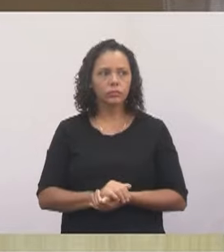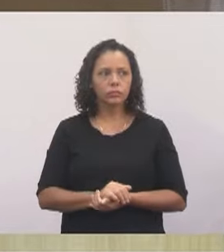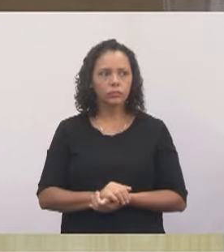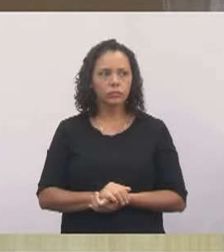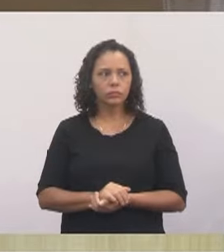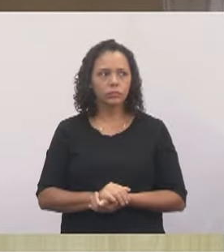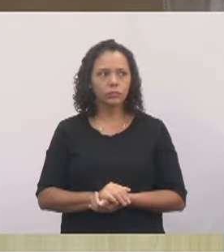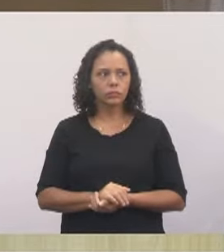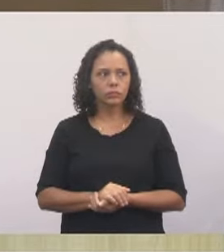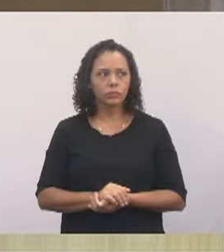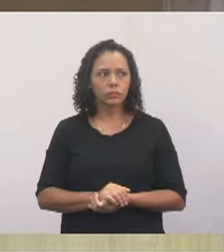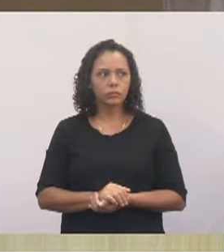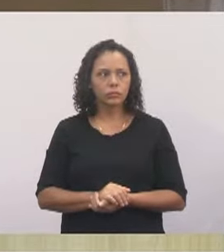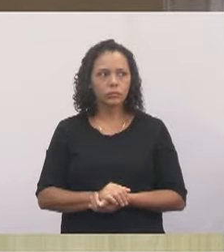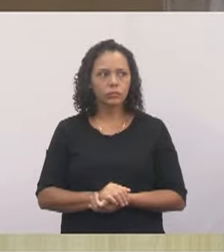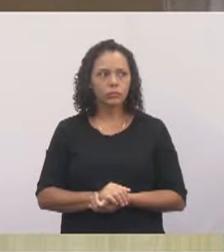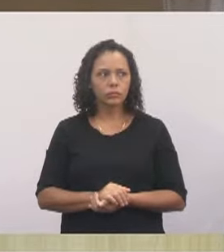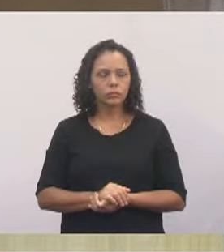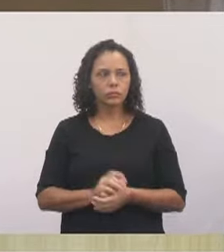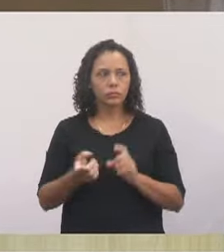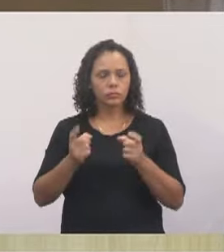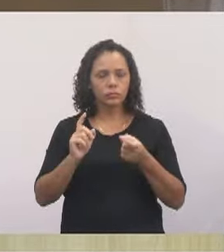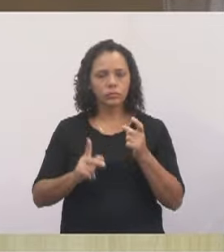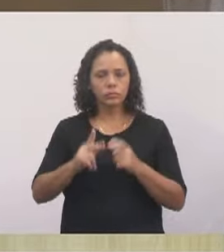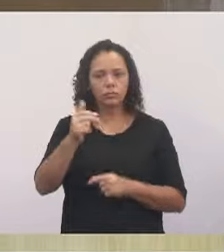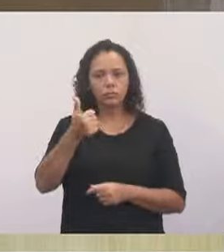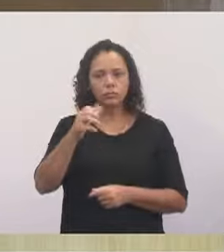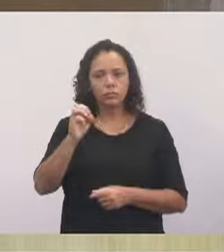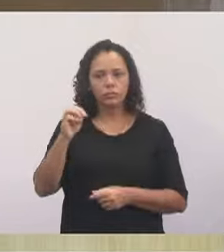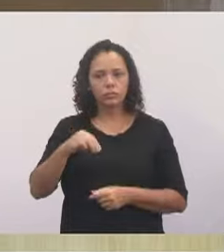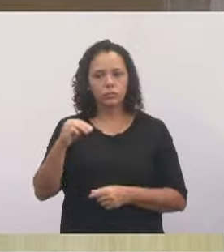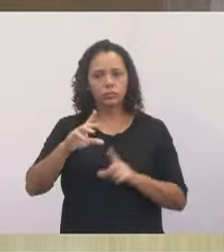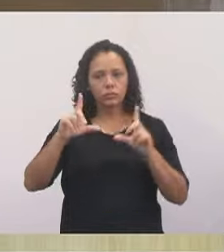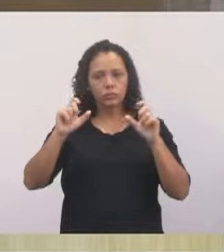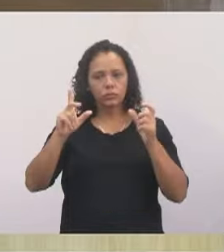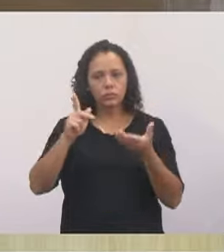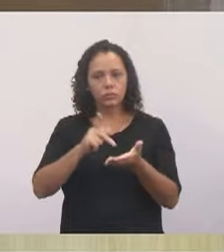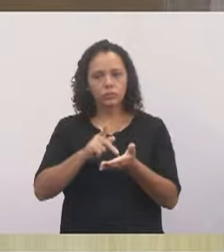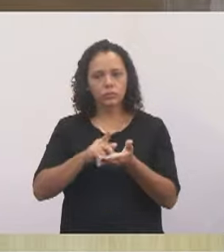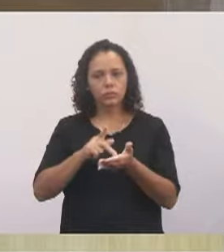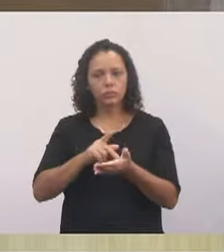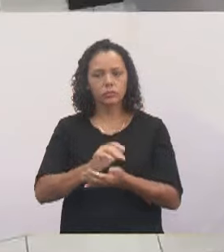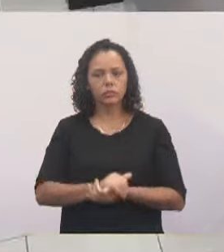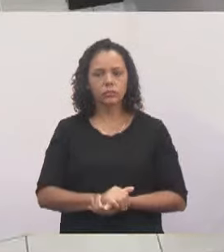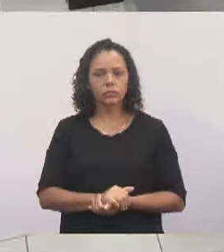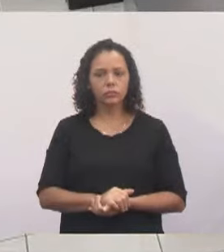Sessão suspensa por 10 minutos para as fotos oficiais.